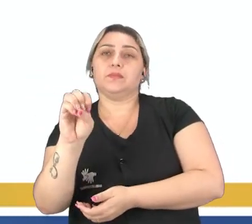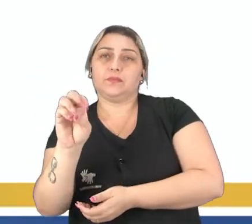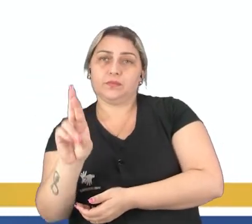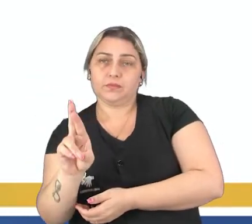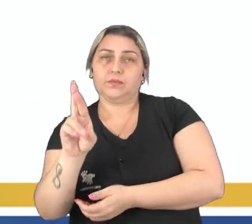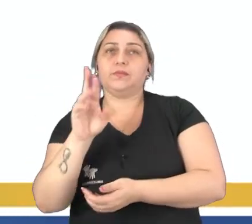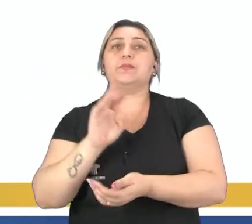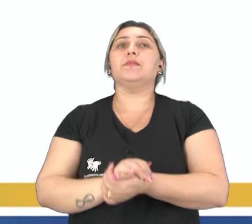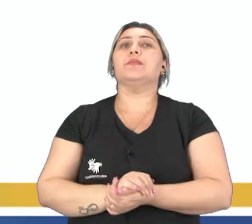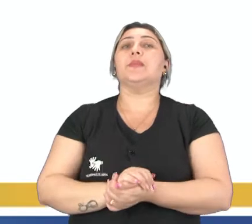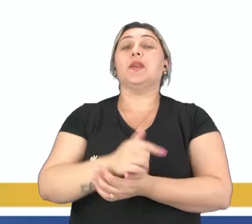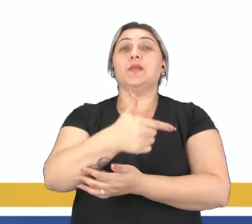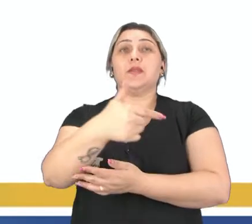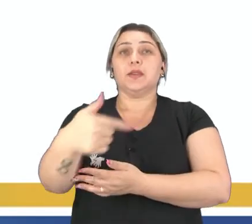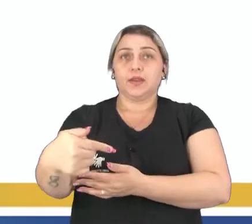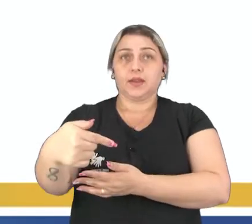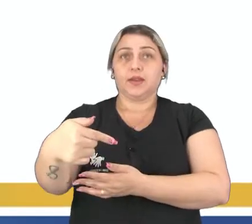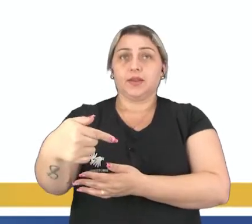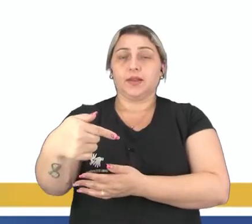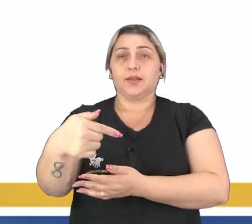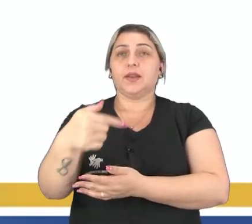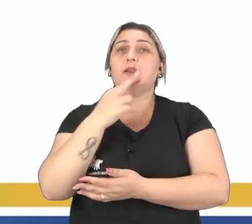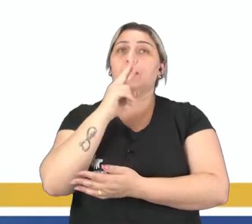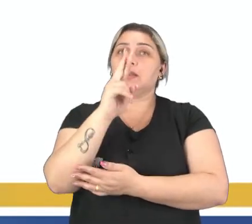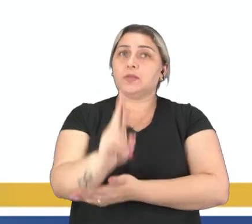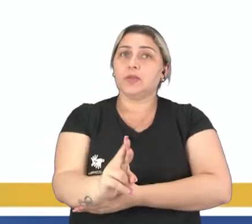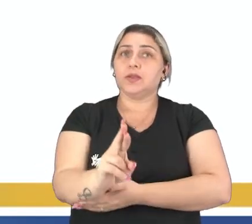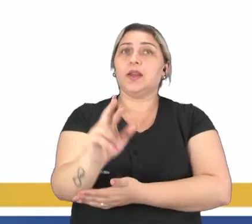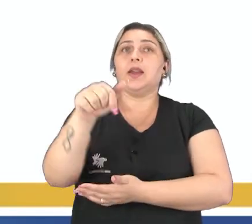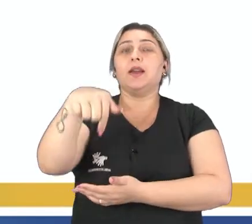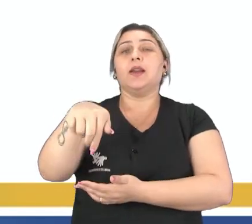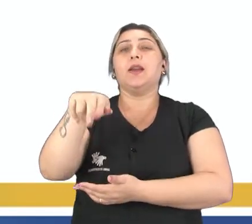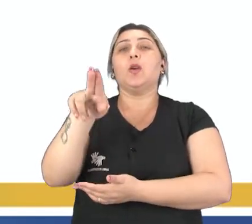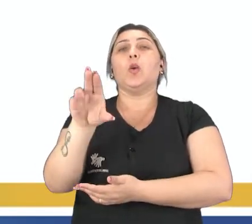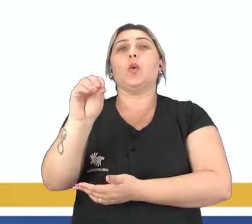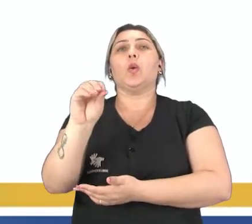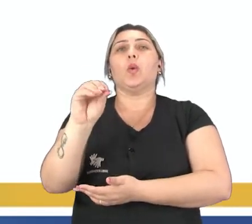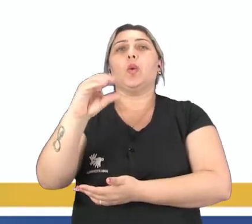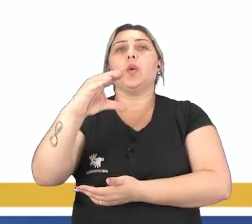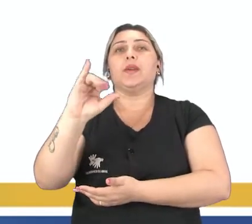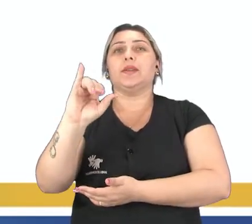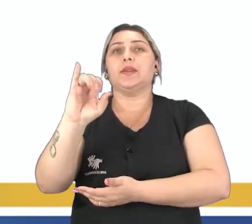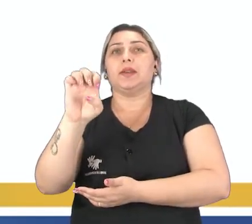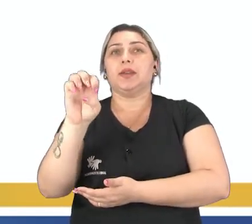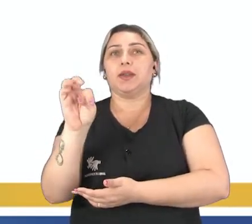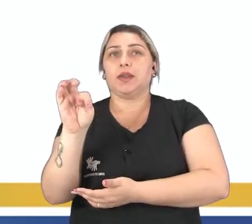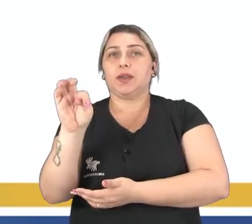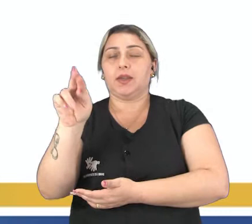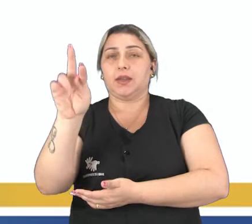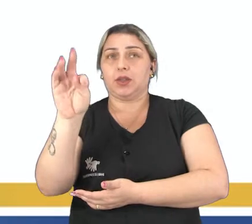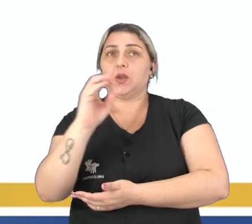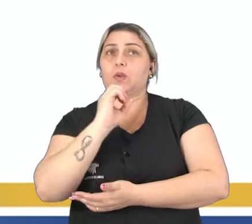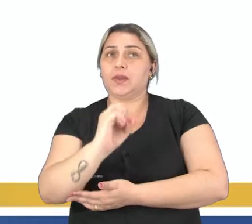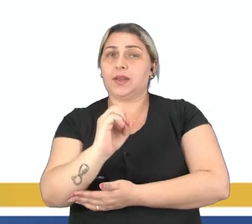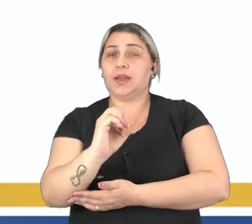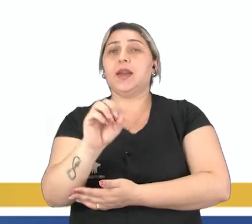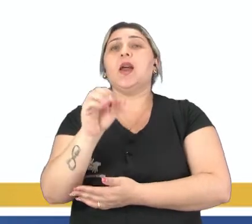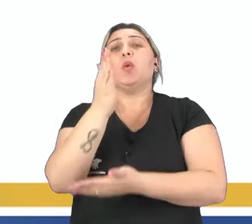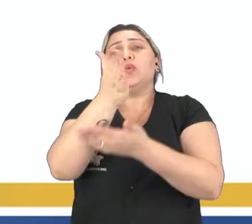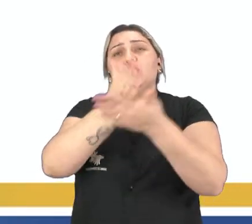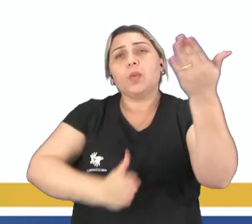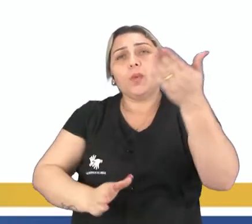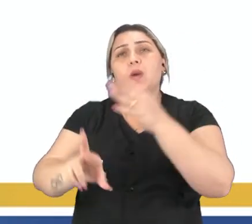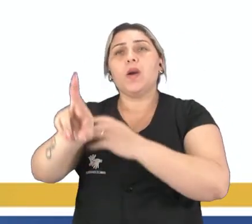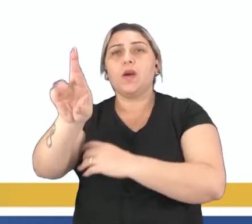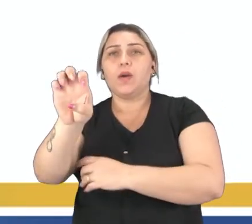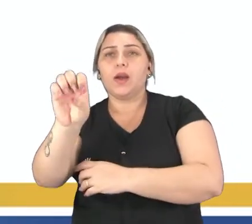de divisor. O 27, que é o meu resultado, ele é chamado de quociente. E o 0, que é o que